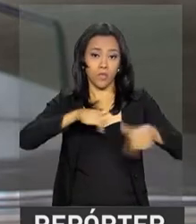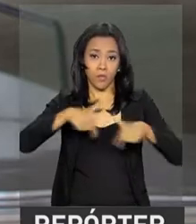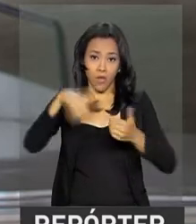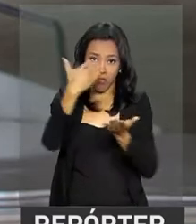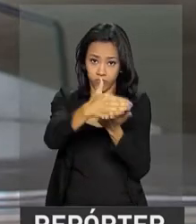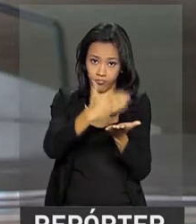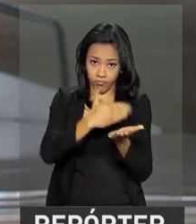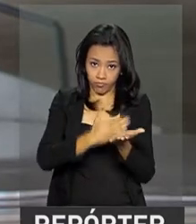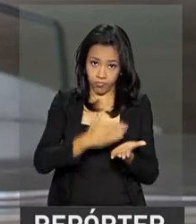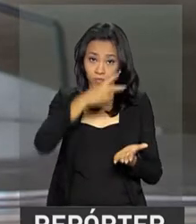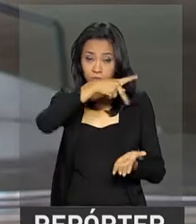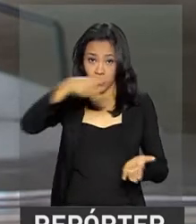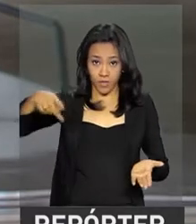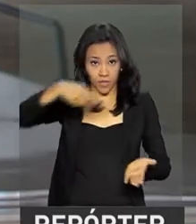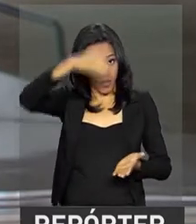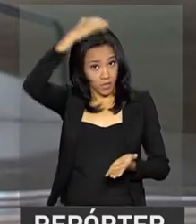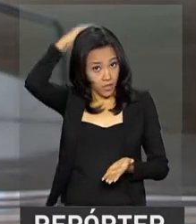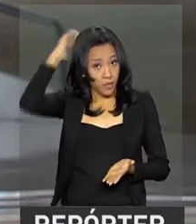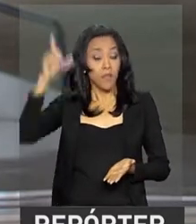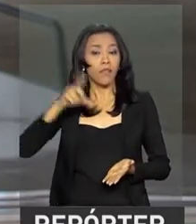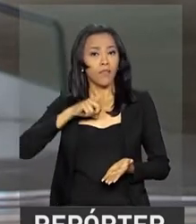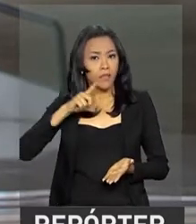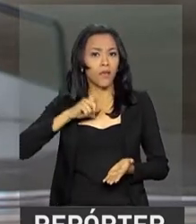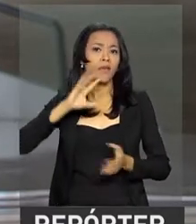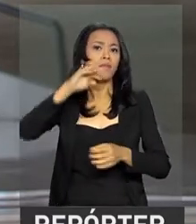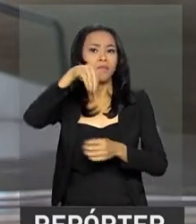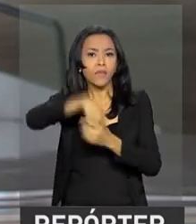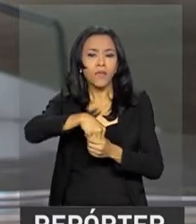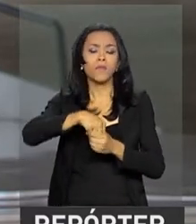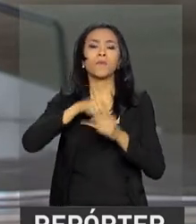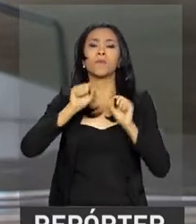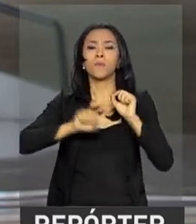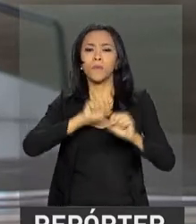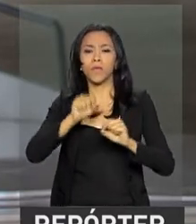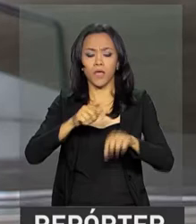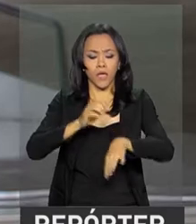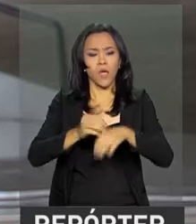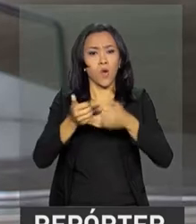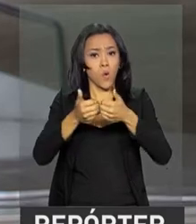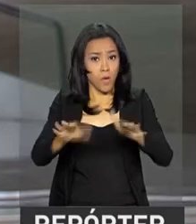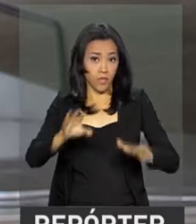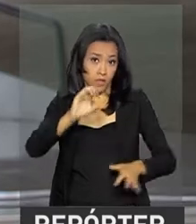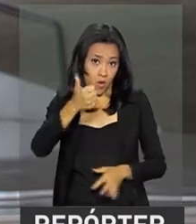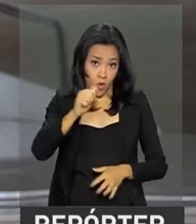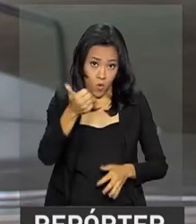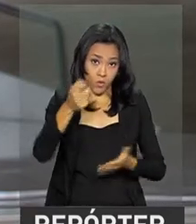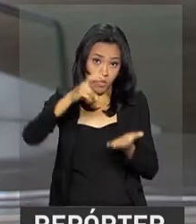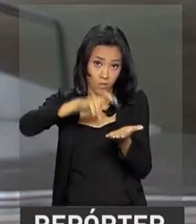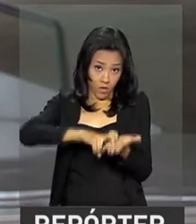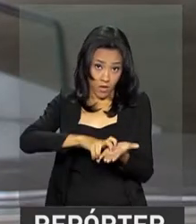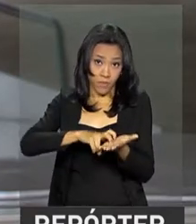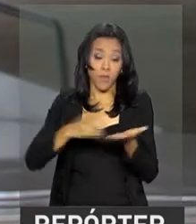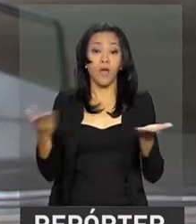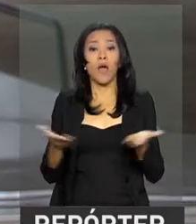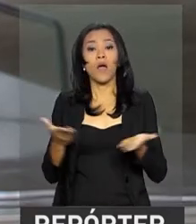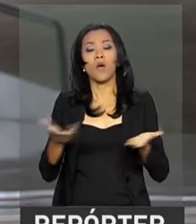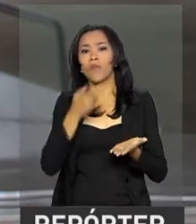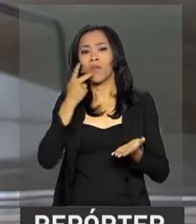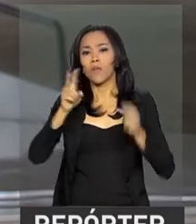despachos internos em seu gabinete a partir das 11 horas da manhã falando agora sobre